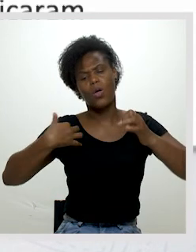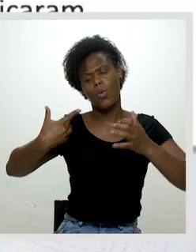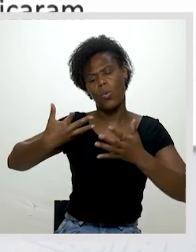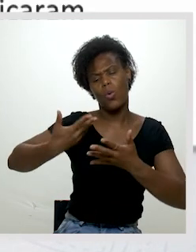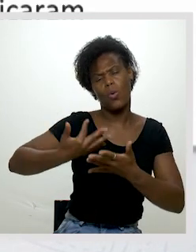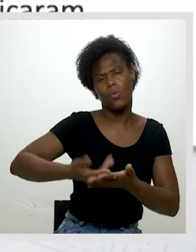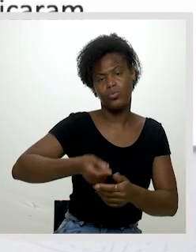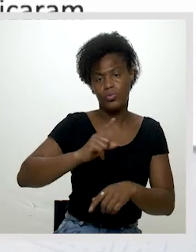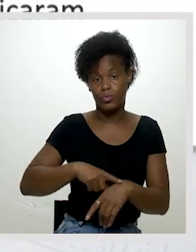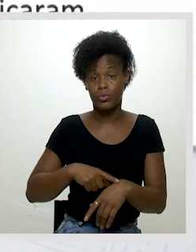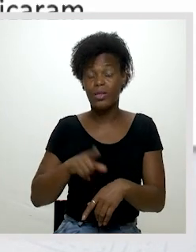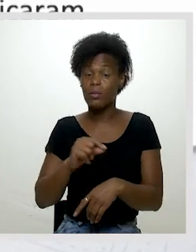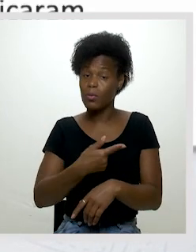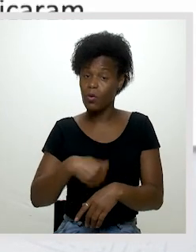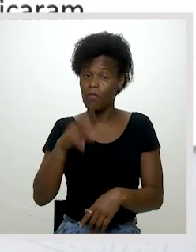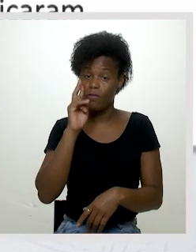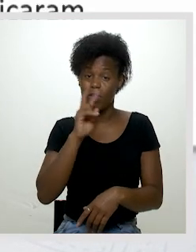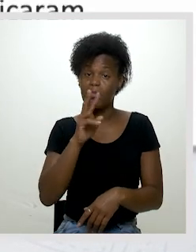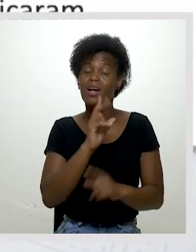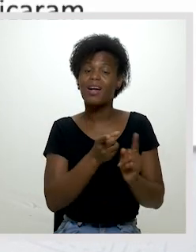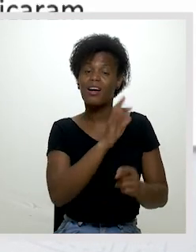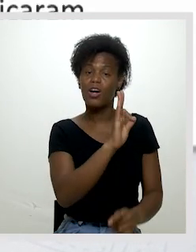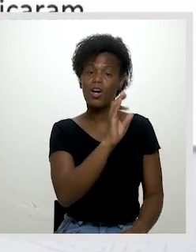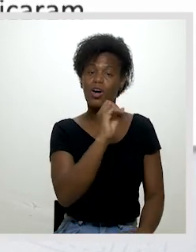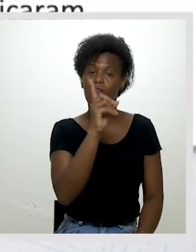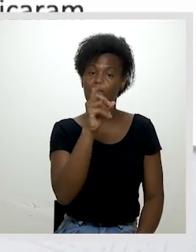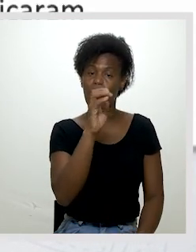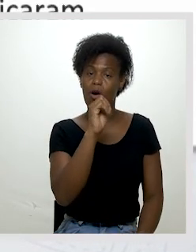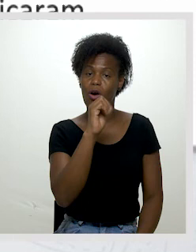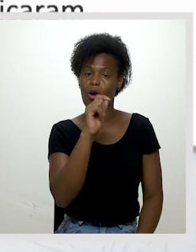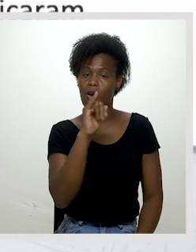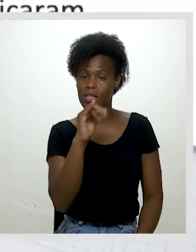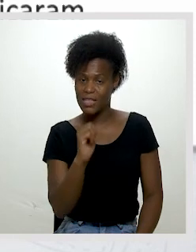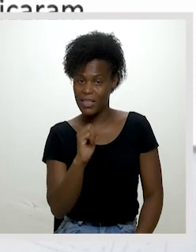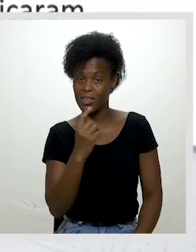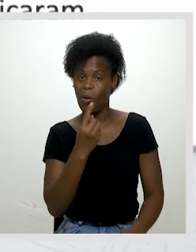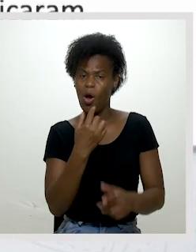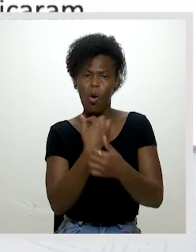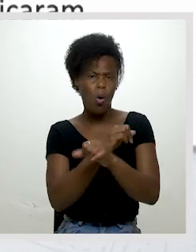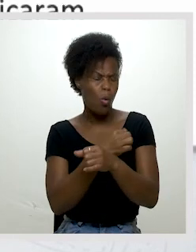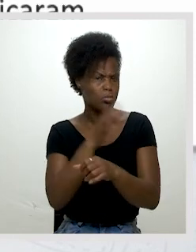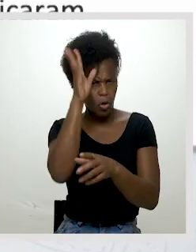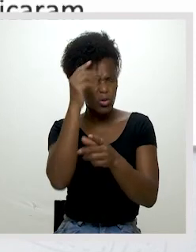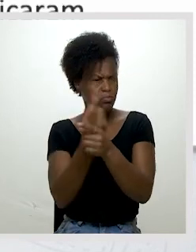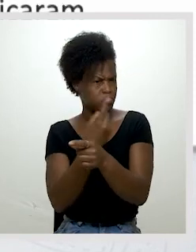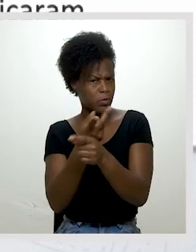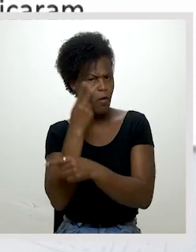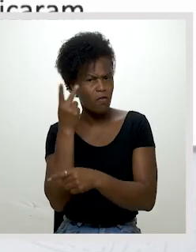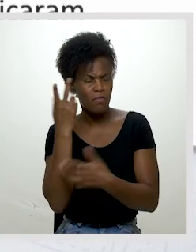Terra ao longo do tempo. Vimos também que fósseis são restos ou vestígios de seres